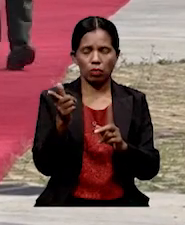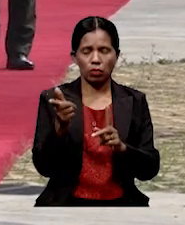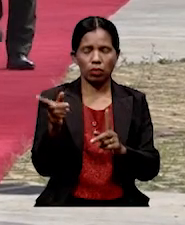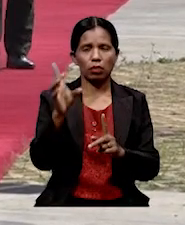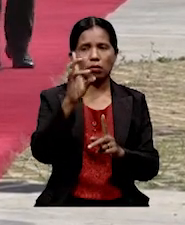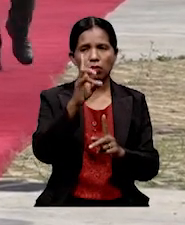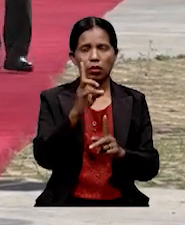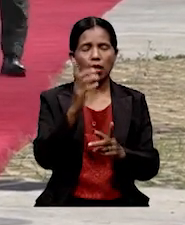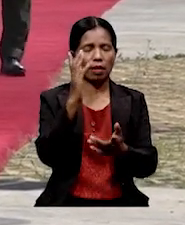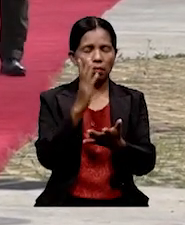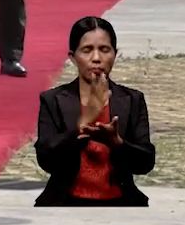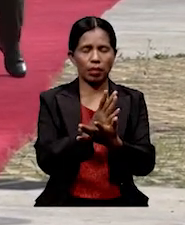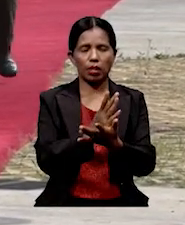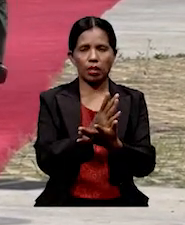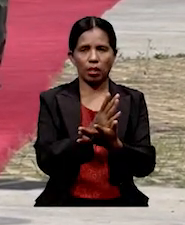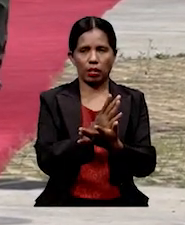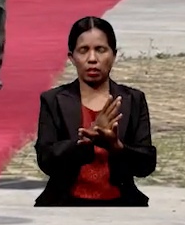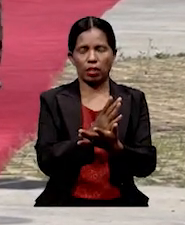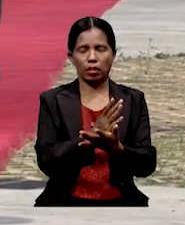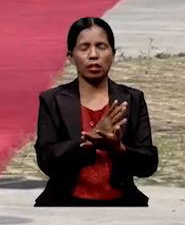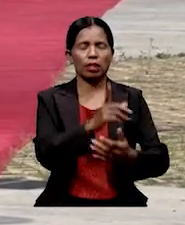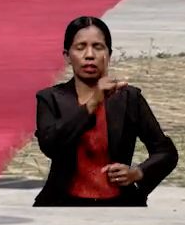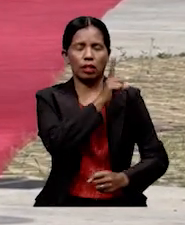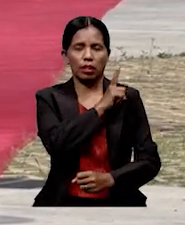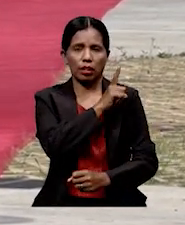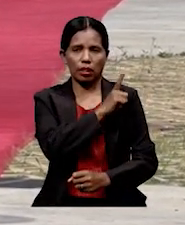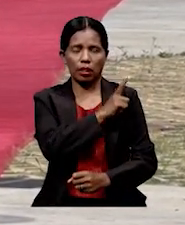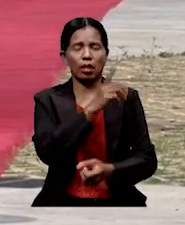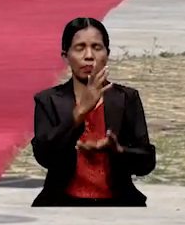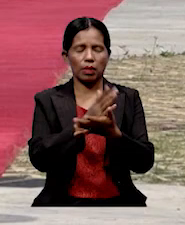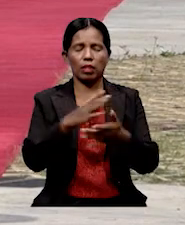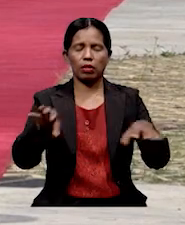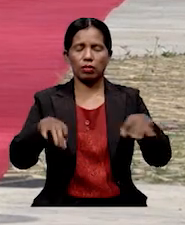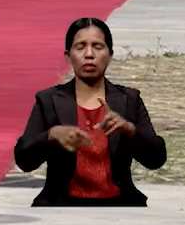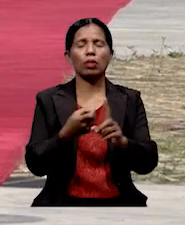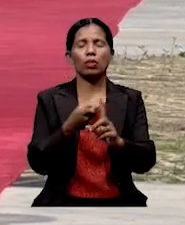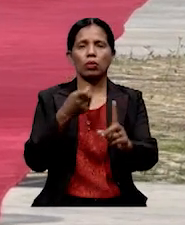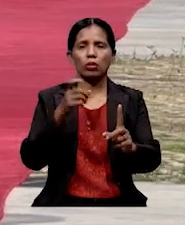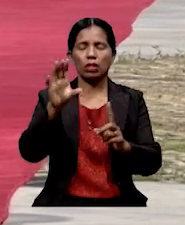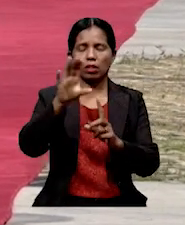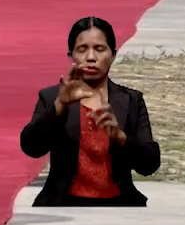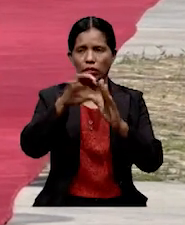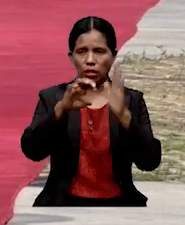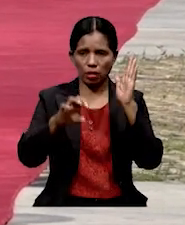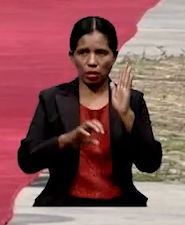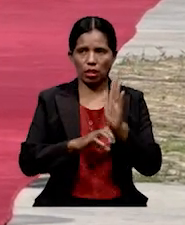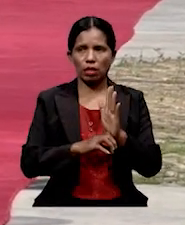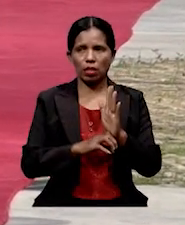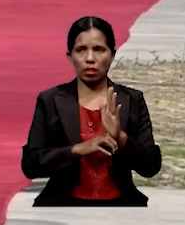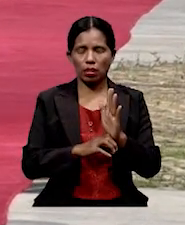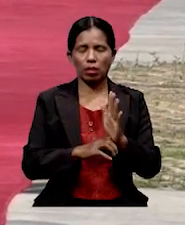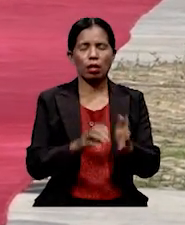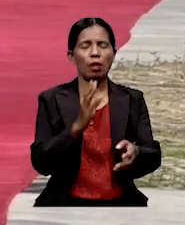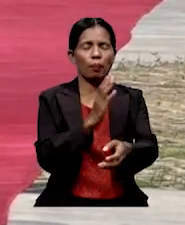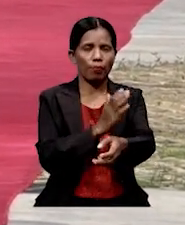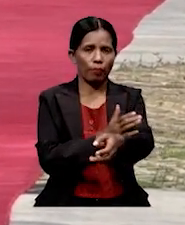exonera Tenente General Tito da Costa Cristóvão Lerianan Timur, husi cargo Chefe Estado Maior General, promove